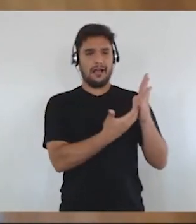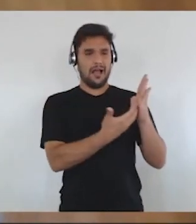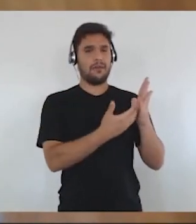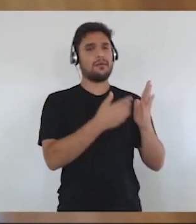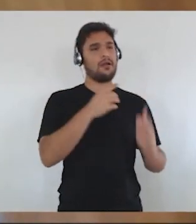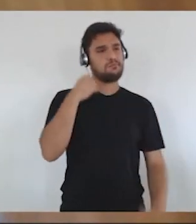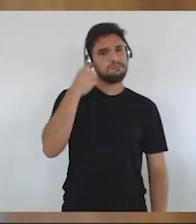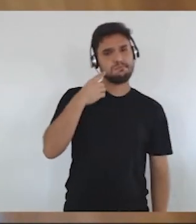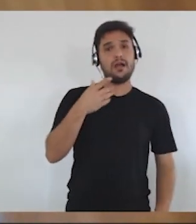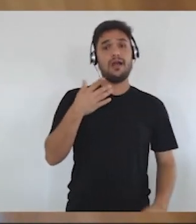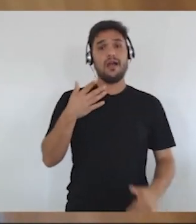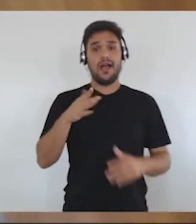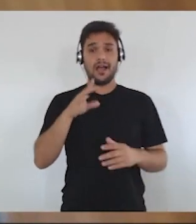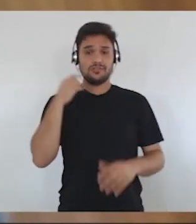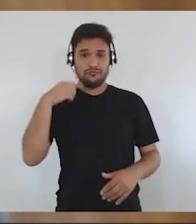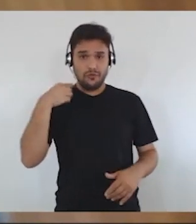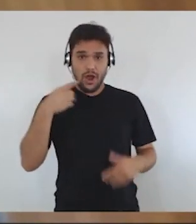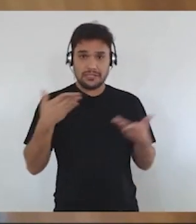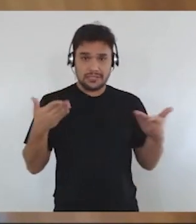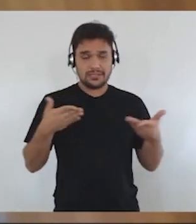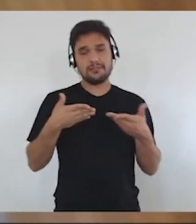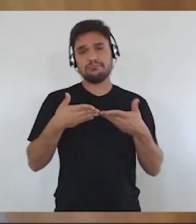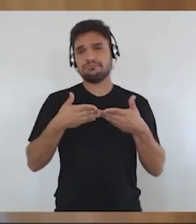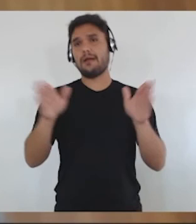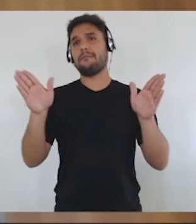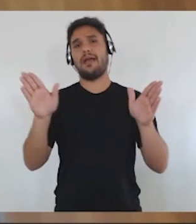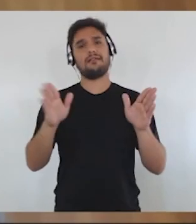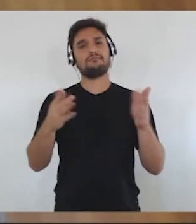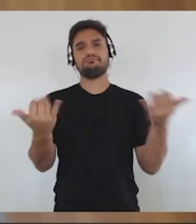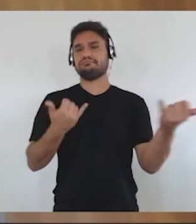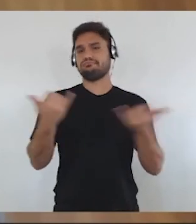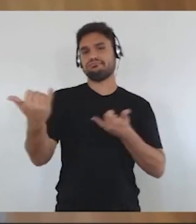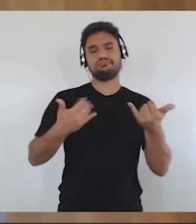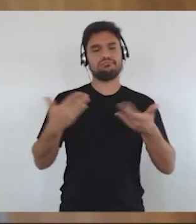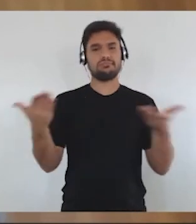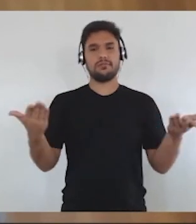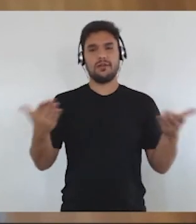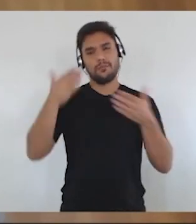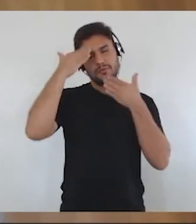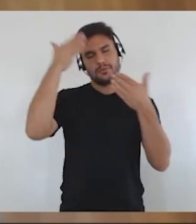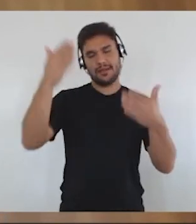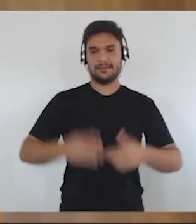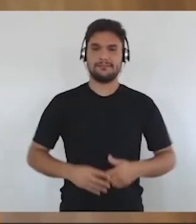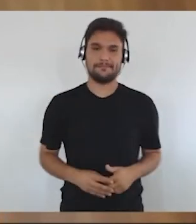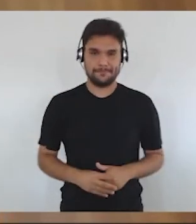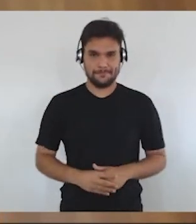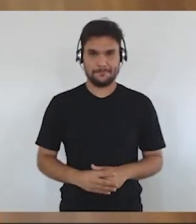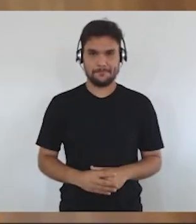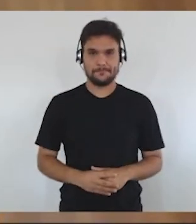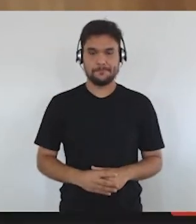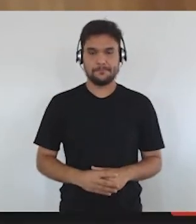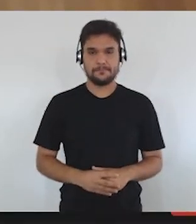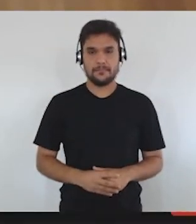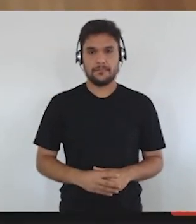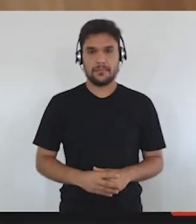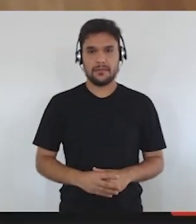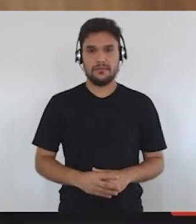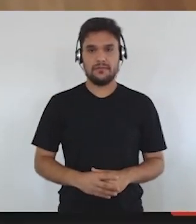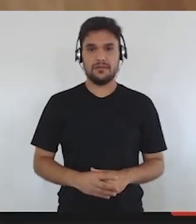à advocacia brasileira para os seus muitos propósitos em trâmite no Congresso Nacional. Muito obrigado.